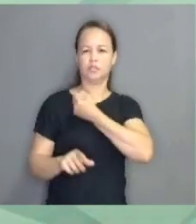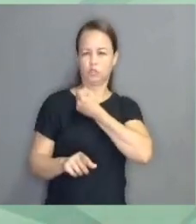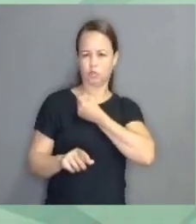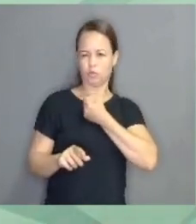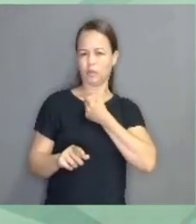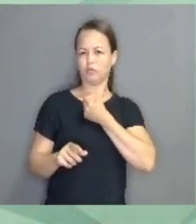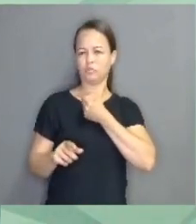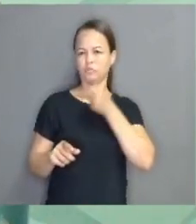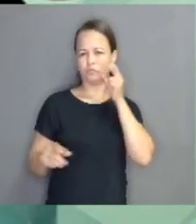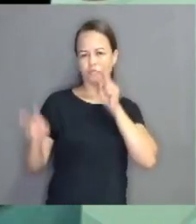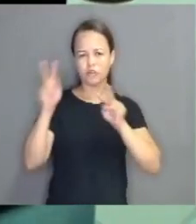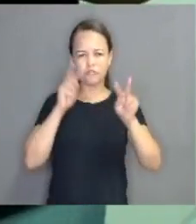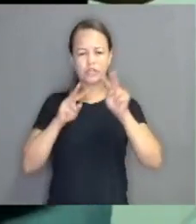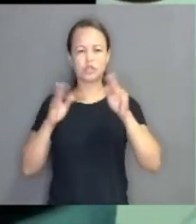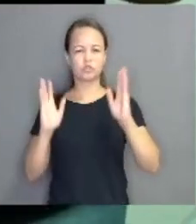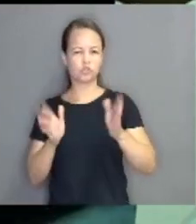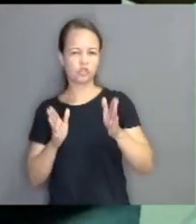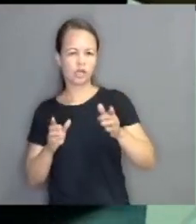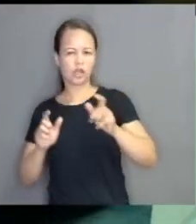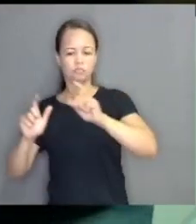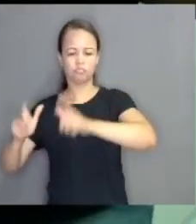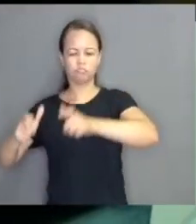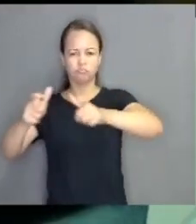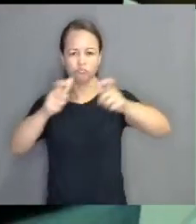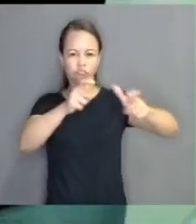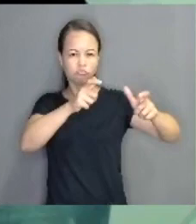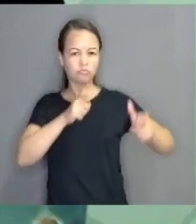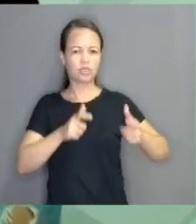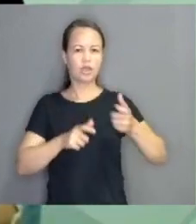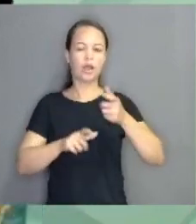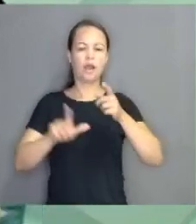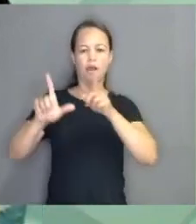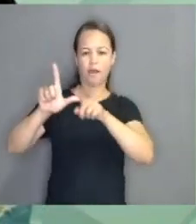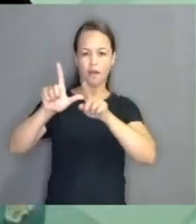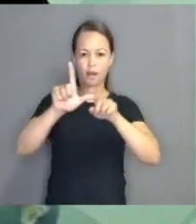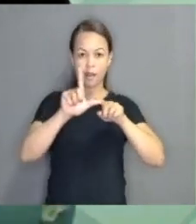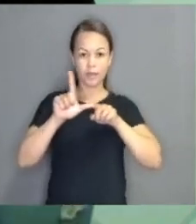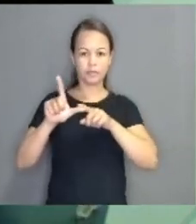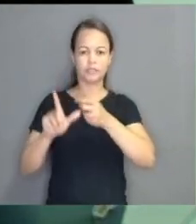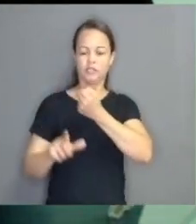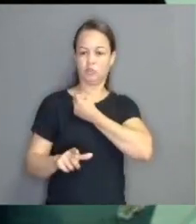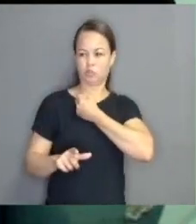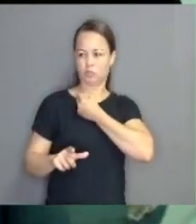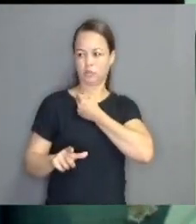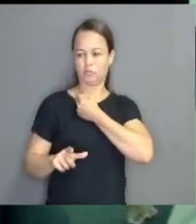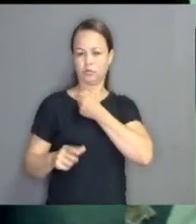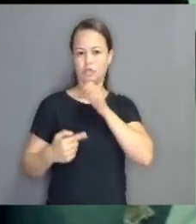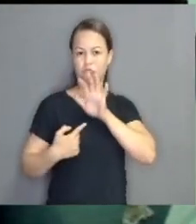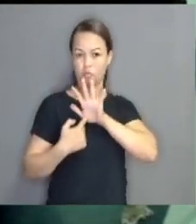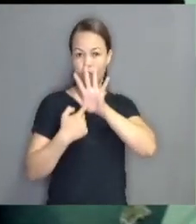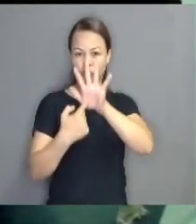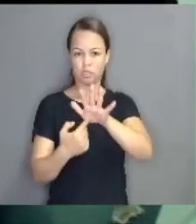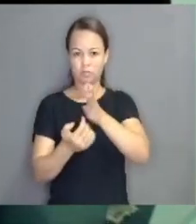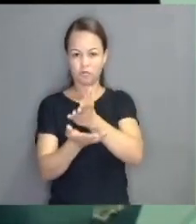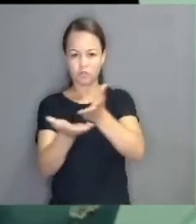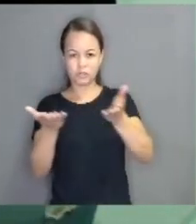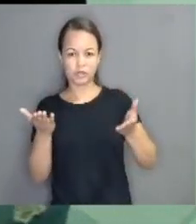letrinha ou um número? Eu vou mostrar para vocês que existem letras e números em todos os